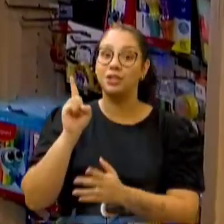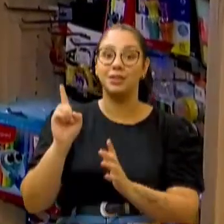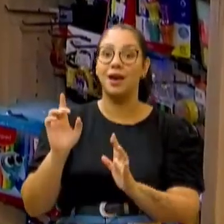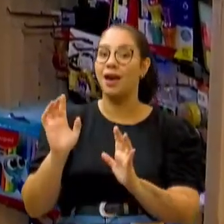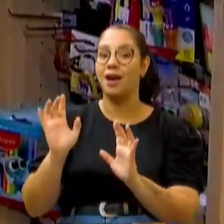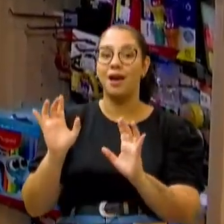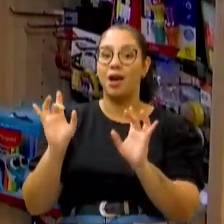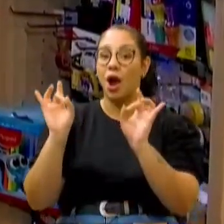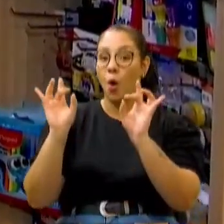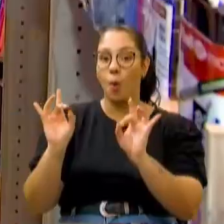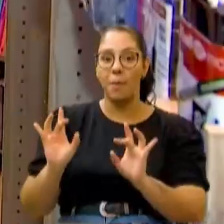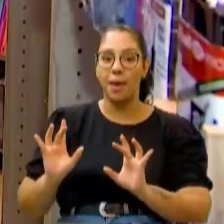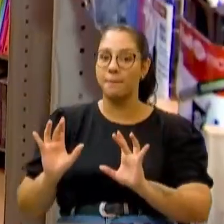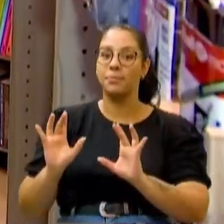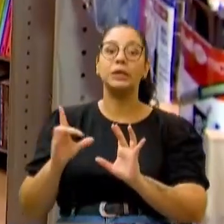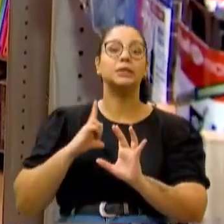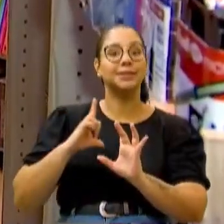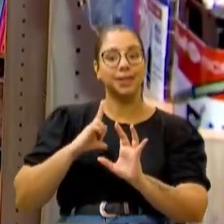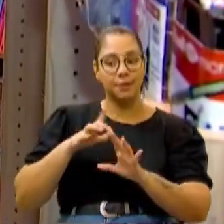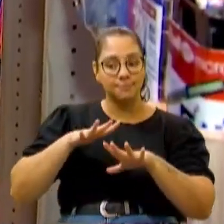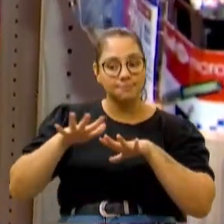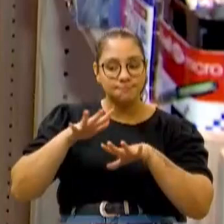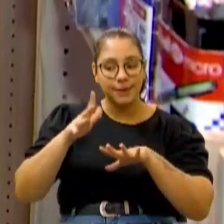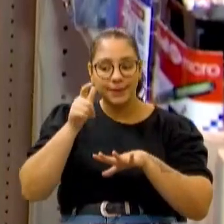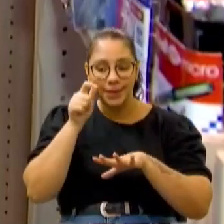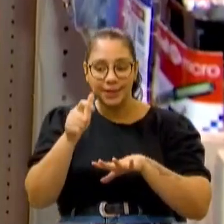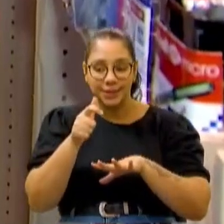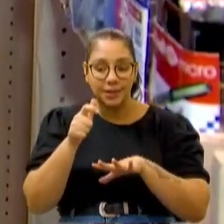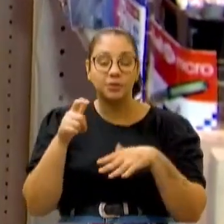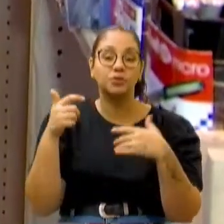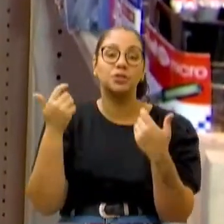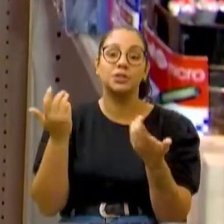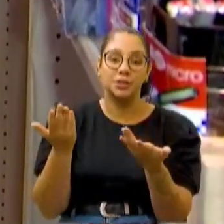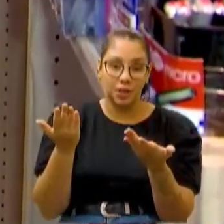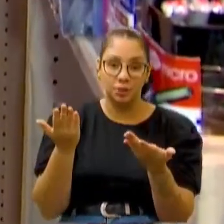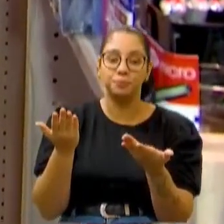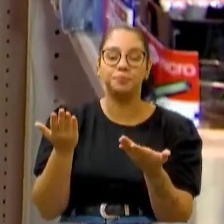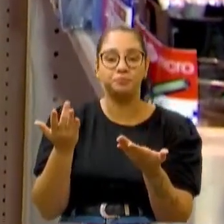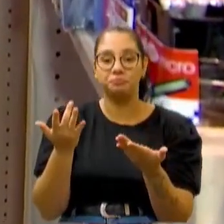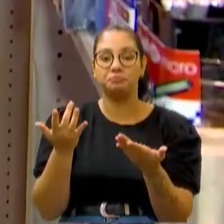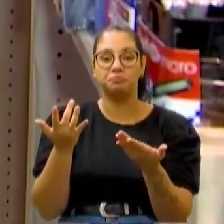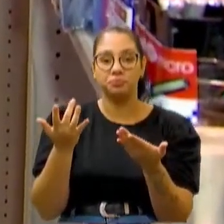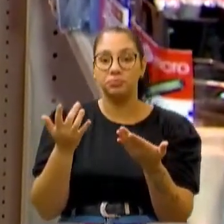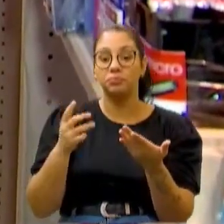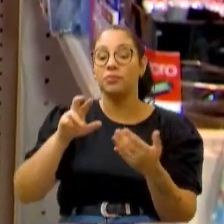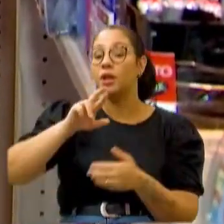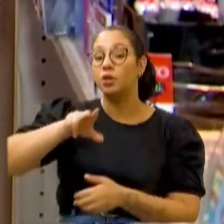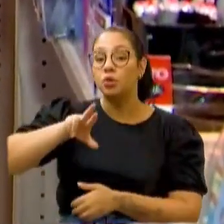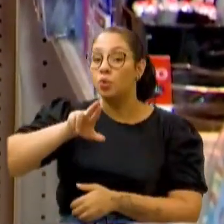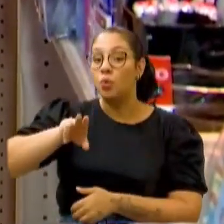nas datas comemorativas sempre haja um movimento interessante. Então, mesmo não